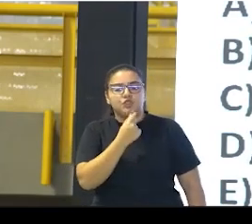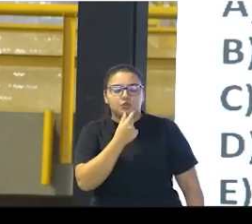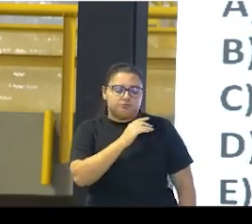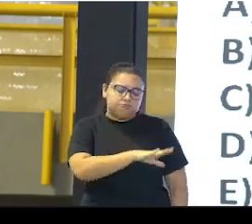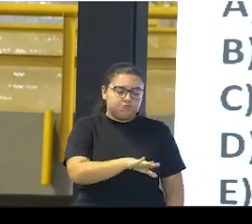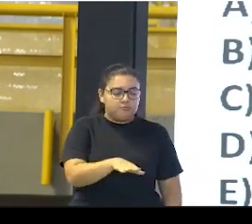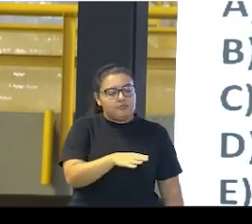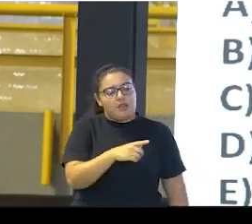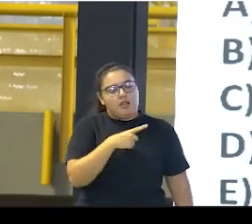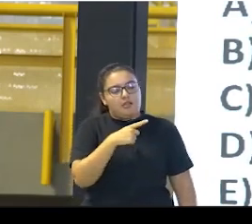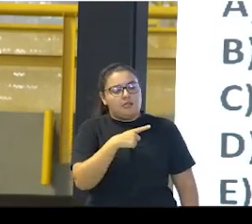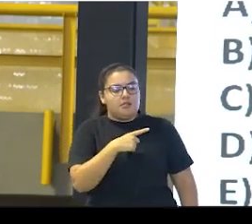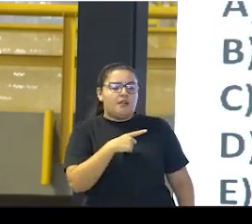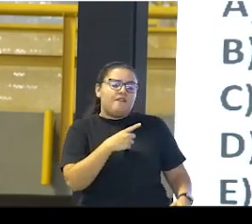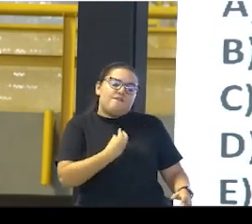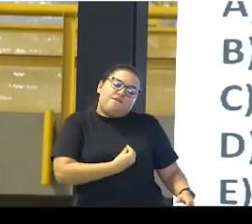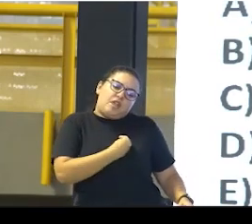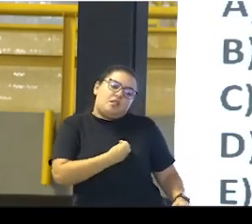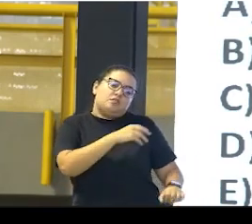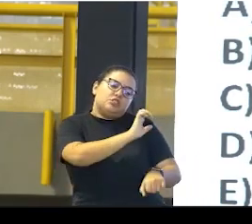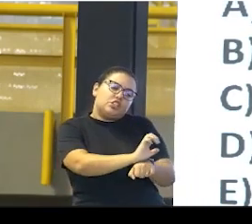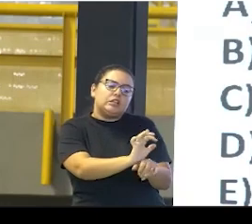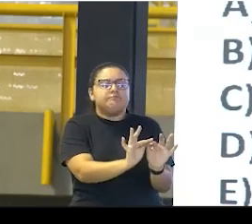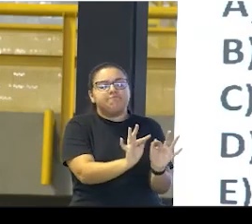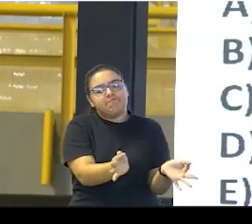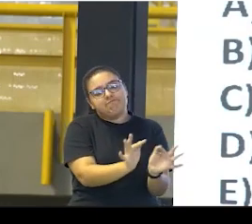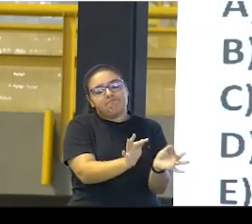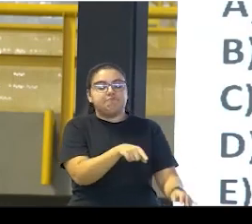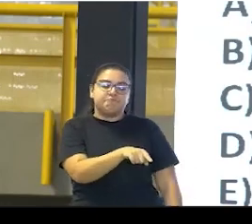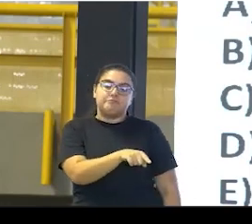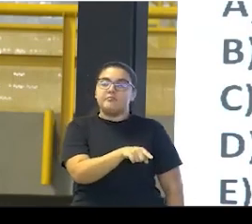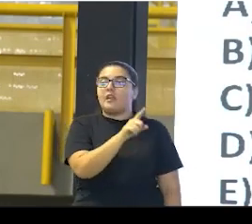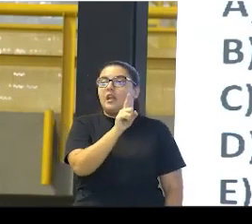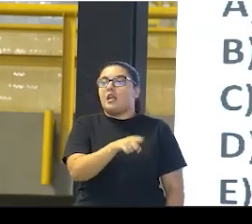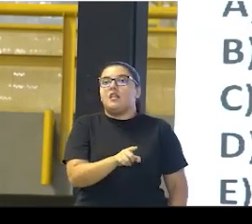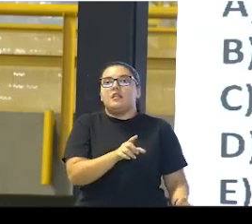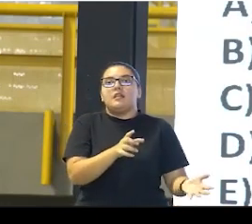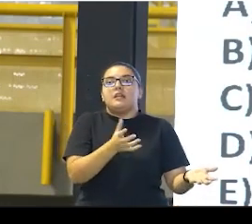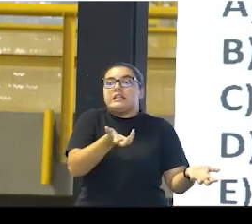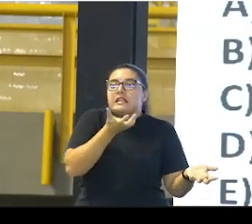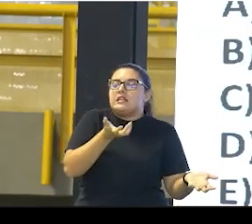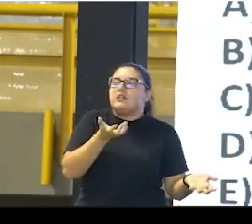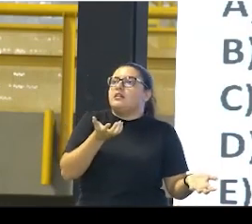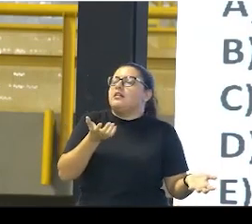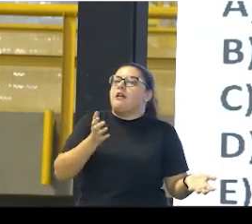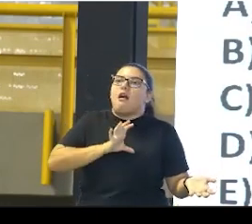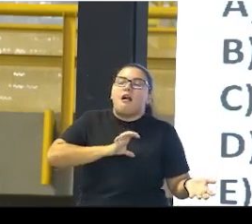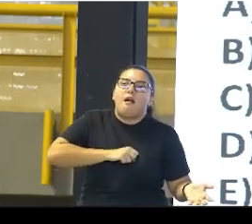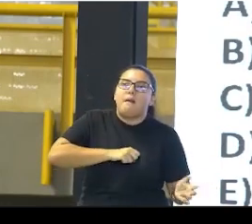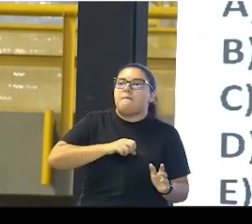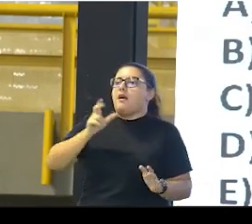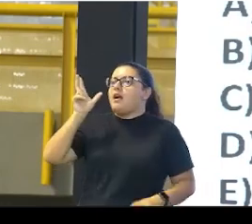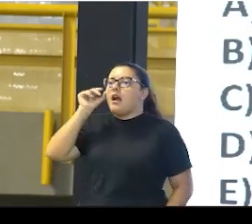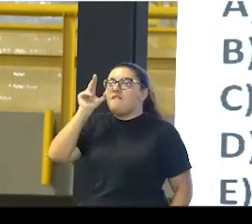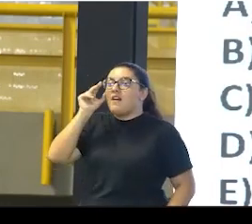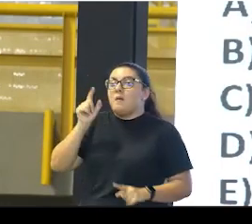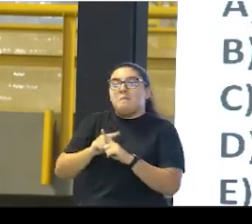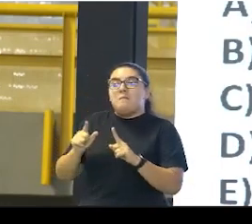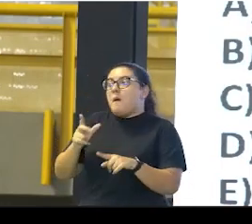disso. Toda vez que você pegar um triângulo retângulo, que um dos ângulos ele é 30